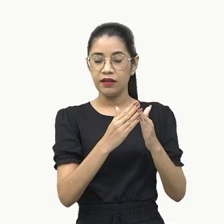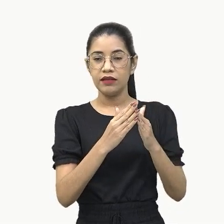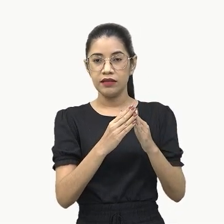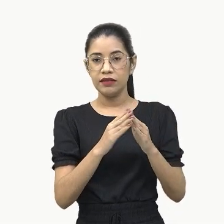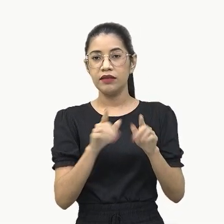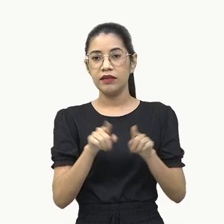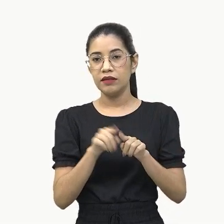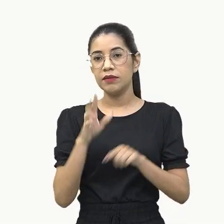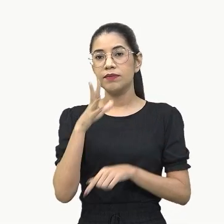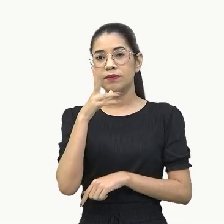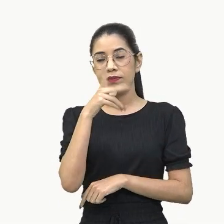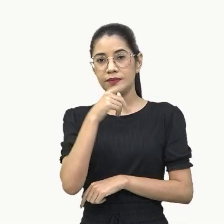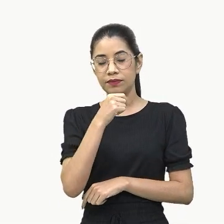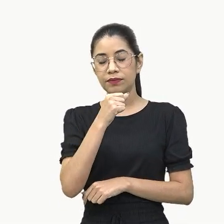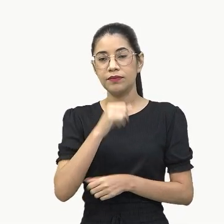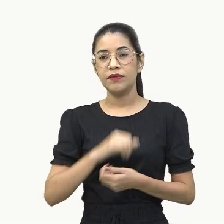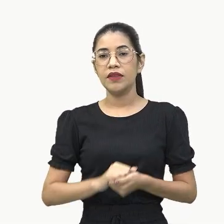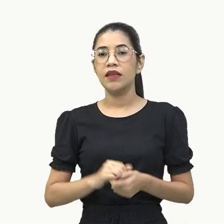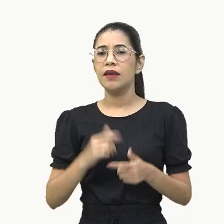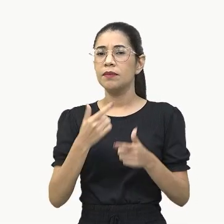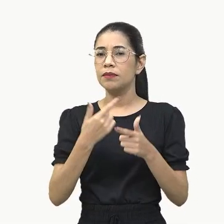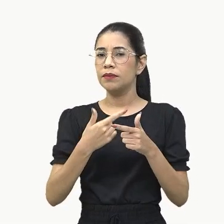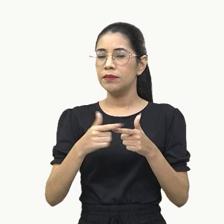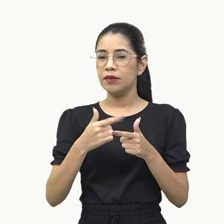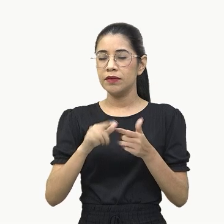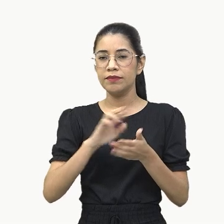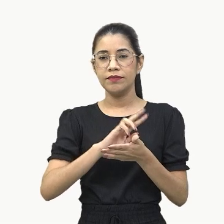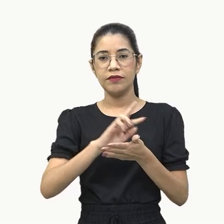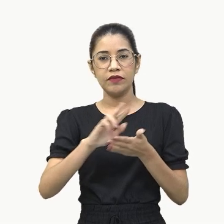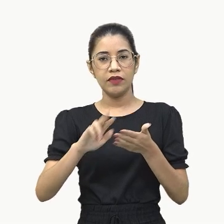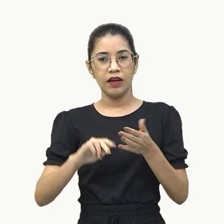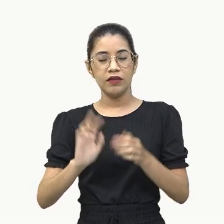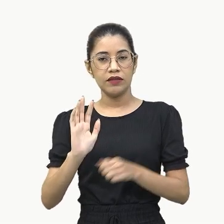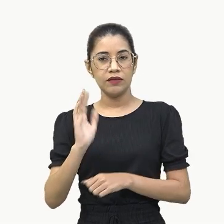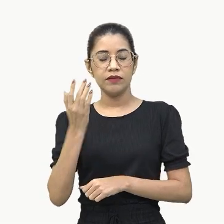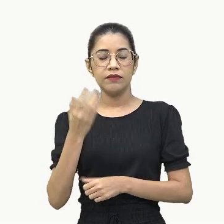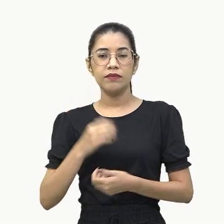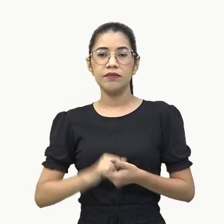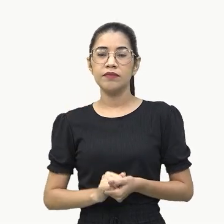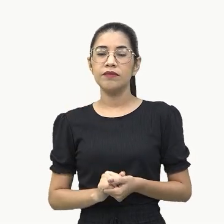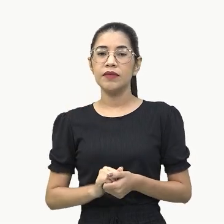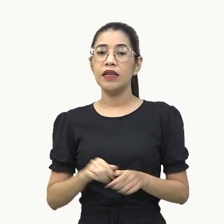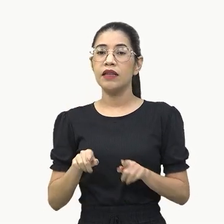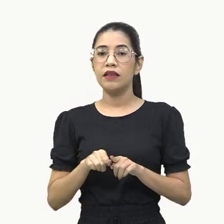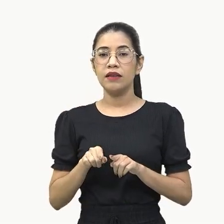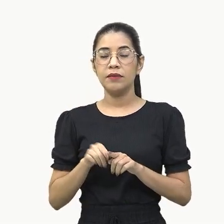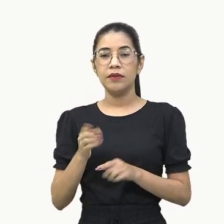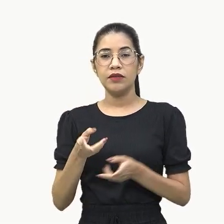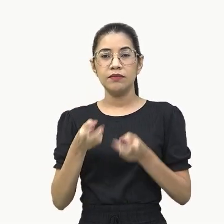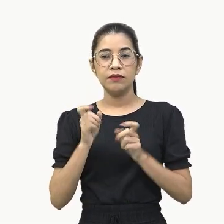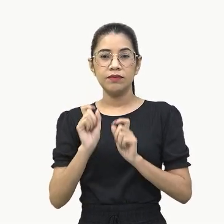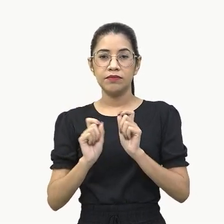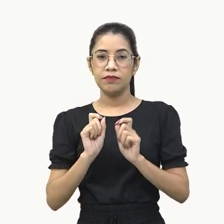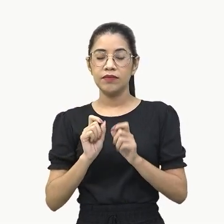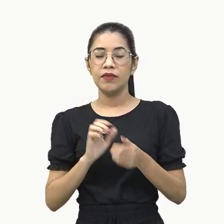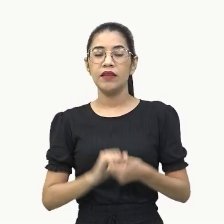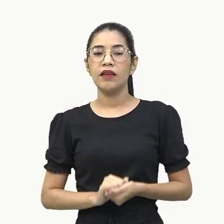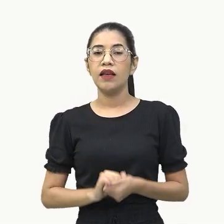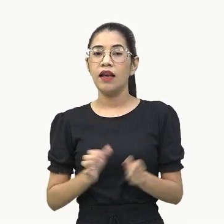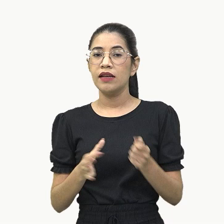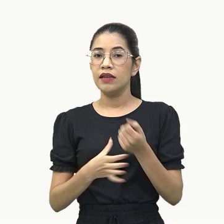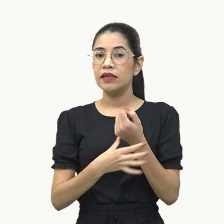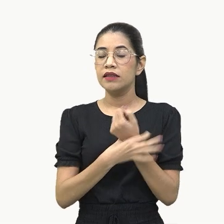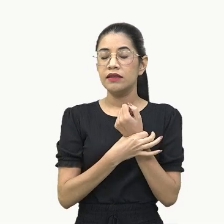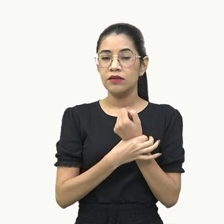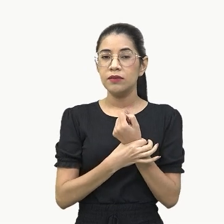atraso entre outros problemas além também aí que a gente vai observar da segurança né né como eu